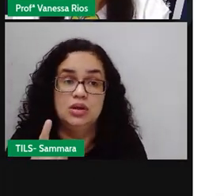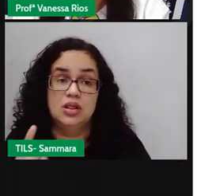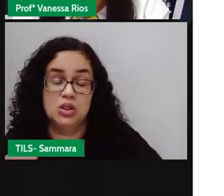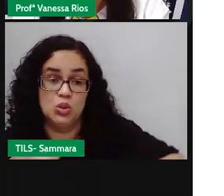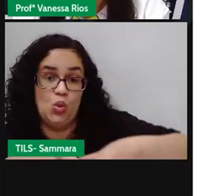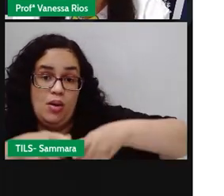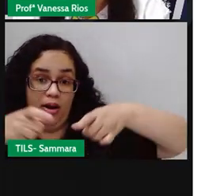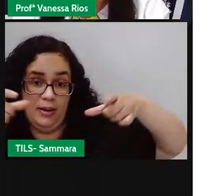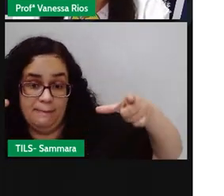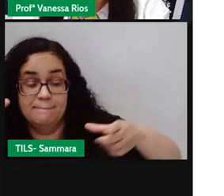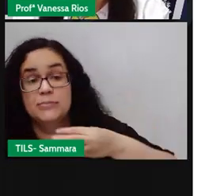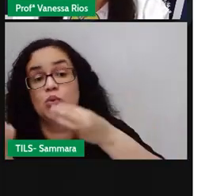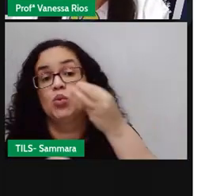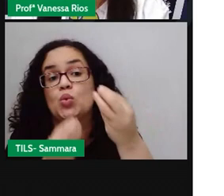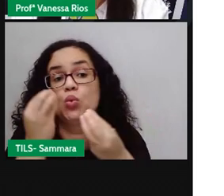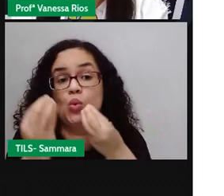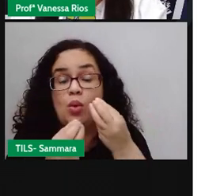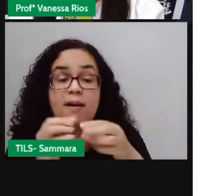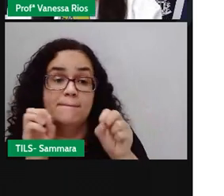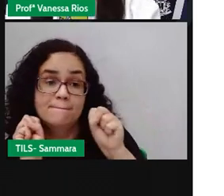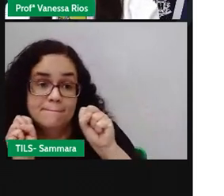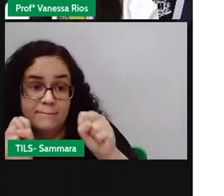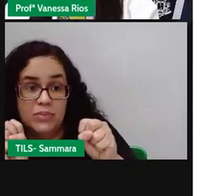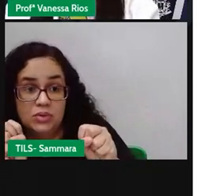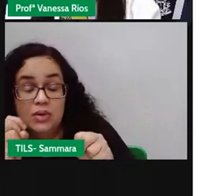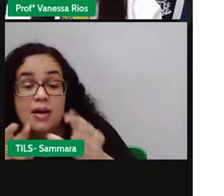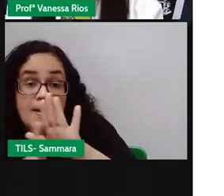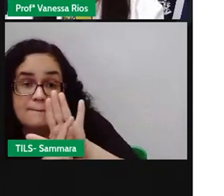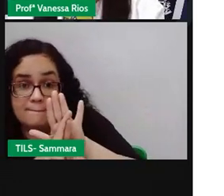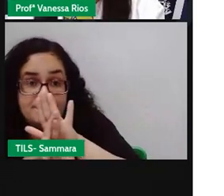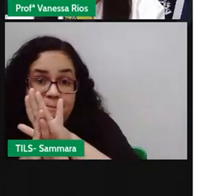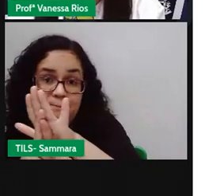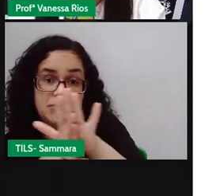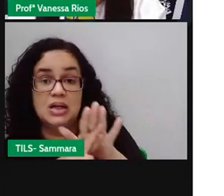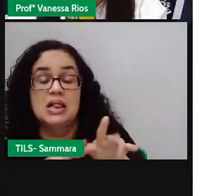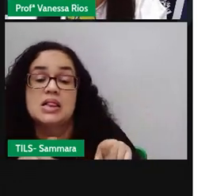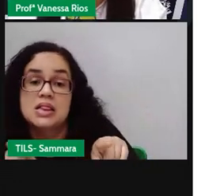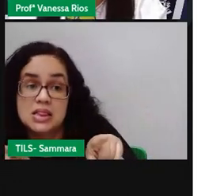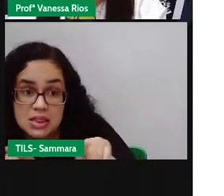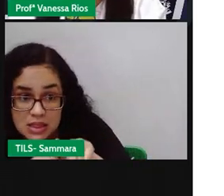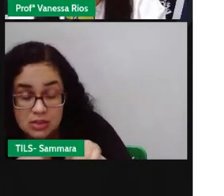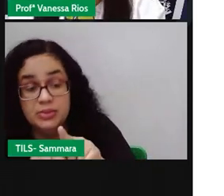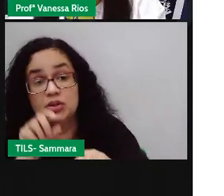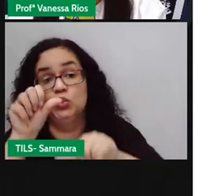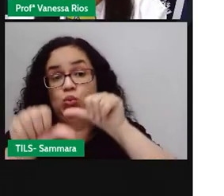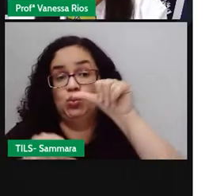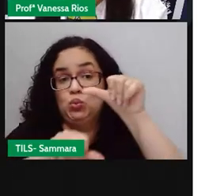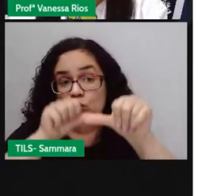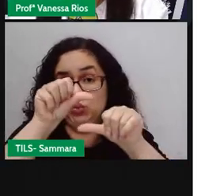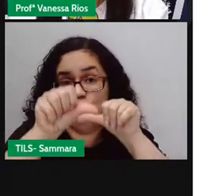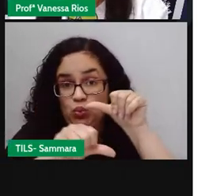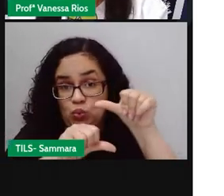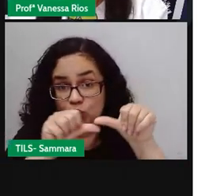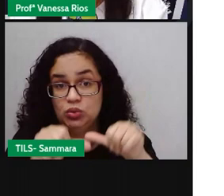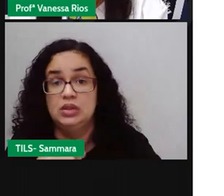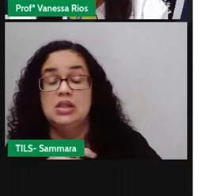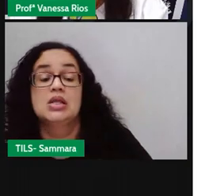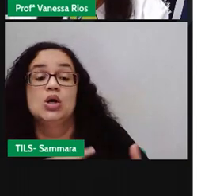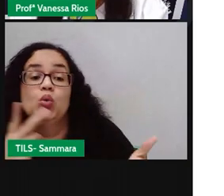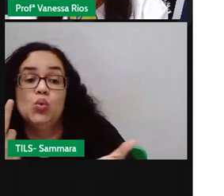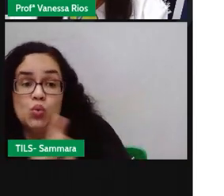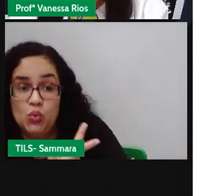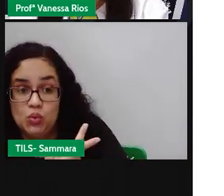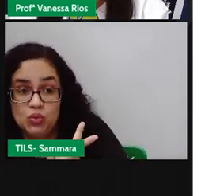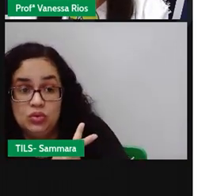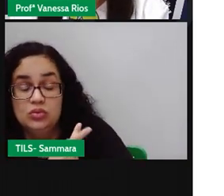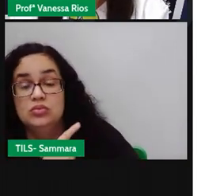grande. E a forma como eles podem se apresentar também vai variar de acordo ao que está acontecendo